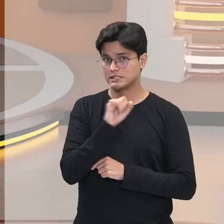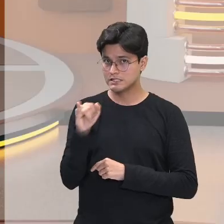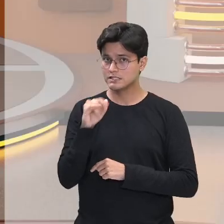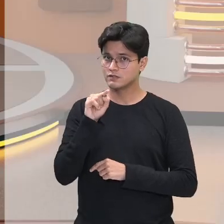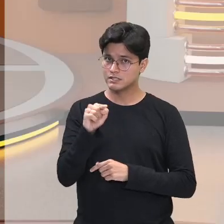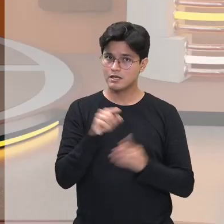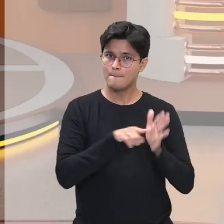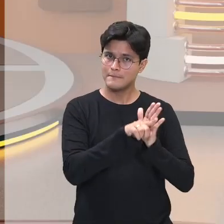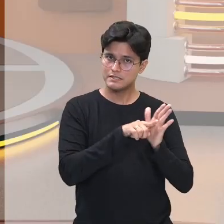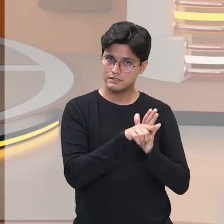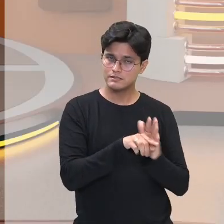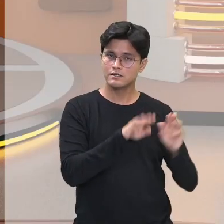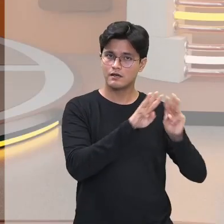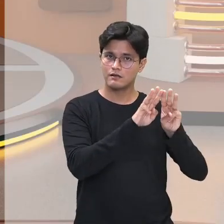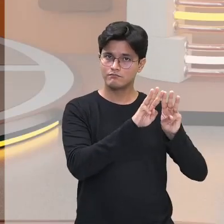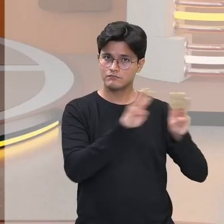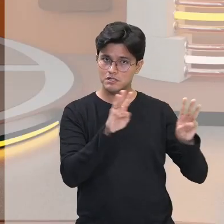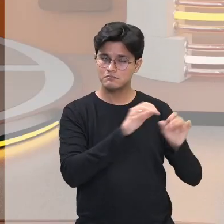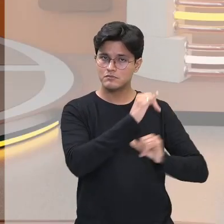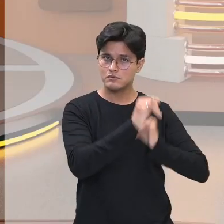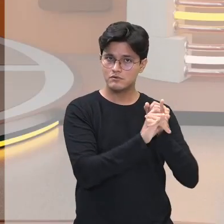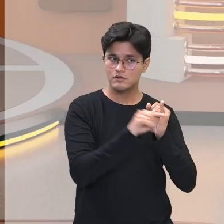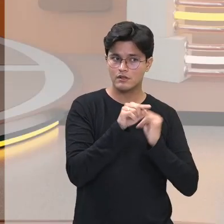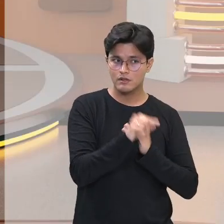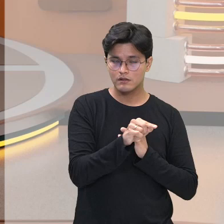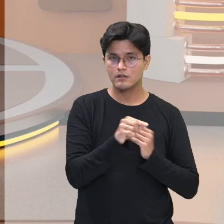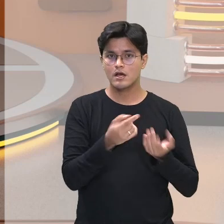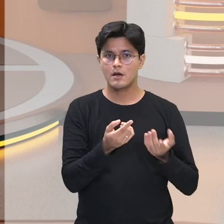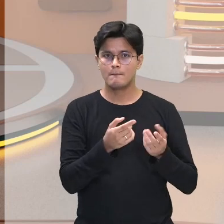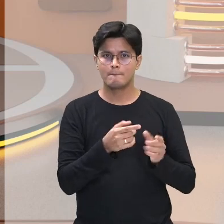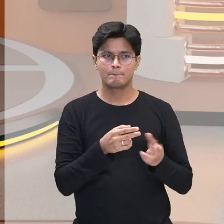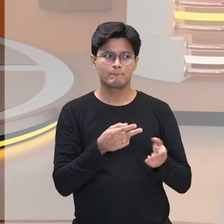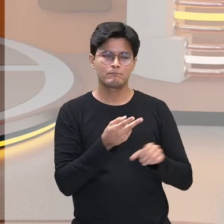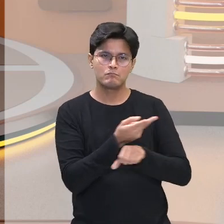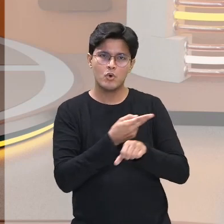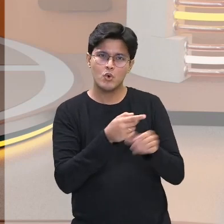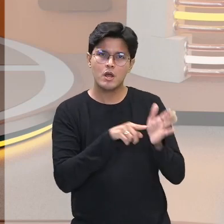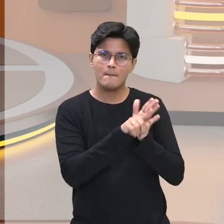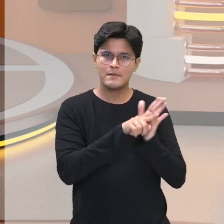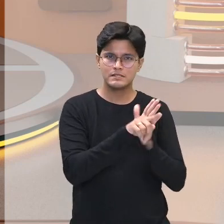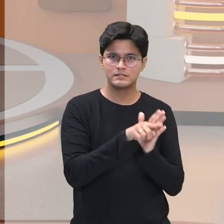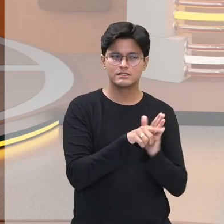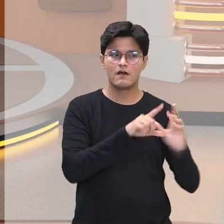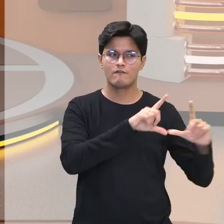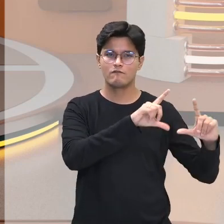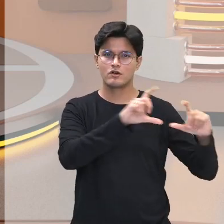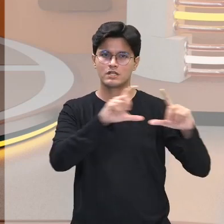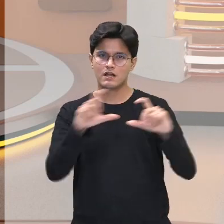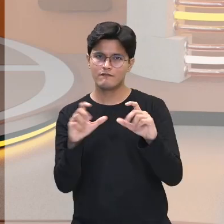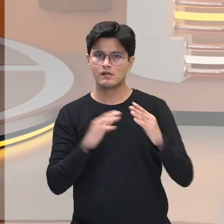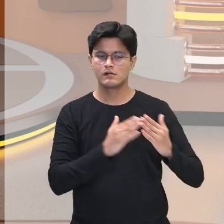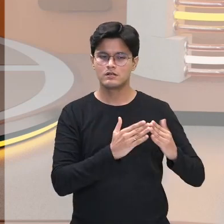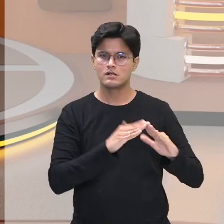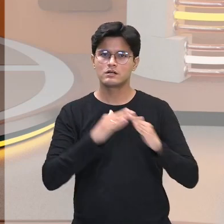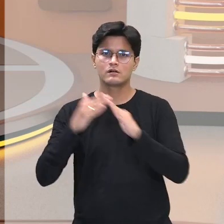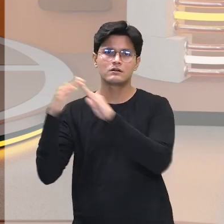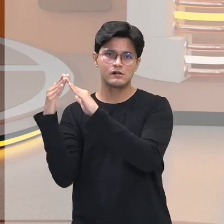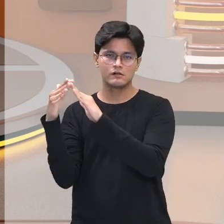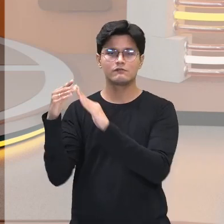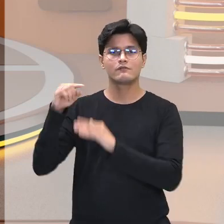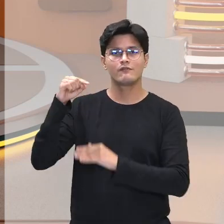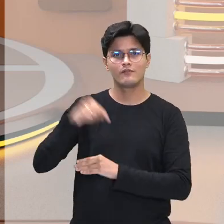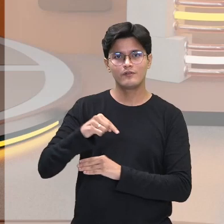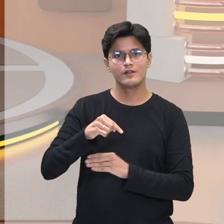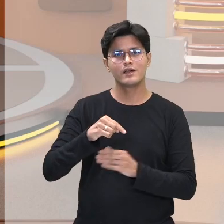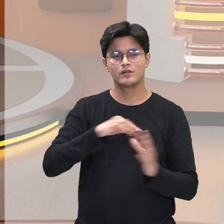internet, procurar aí sobre informações ou mesmo fotografias das favelas ao redor do mundo, você vai ver que nós temos alguns